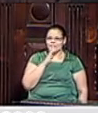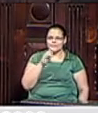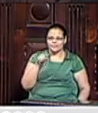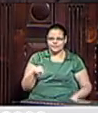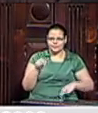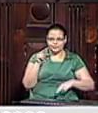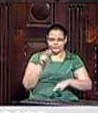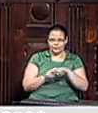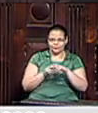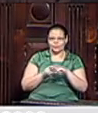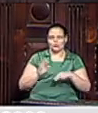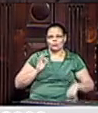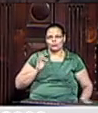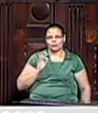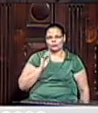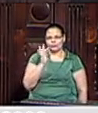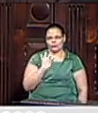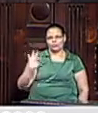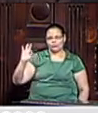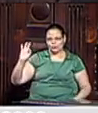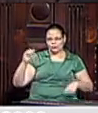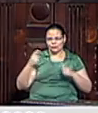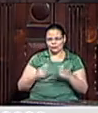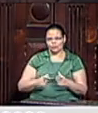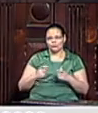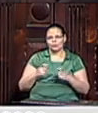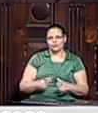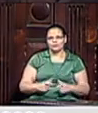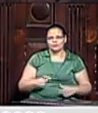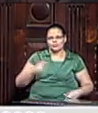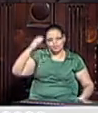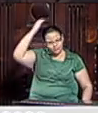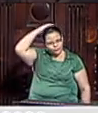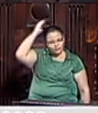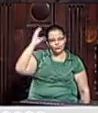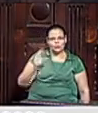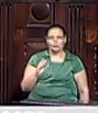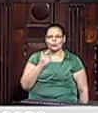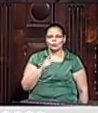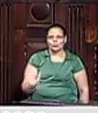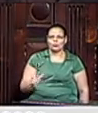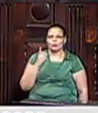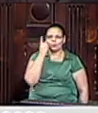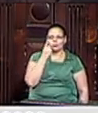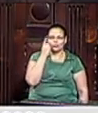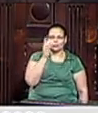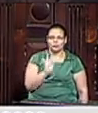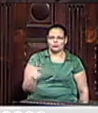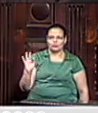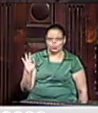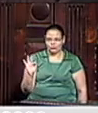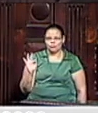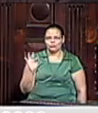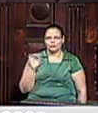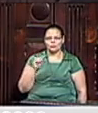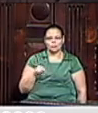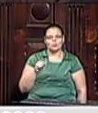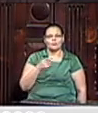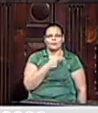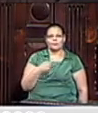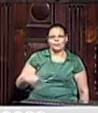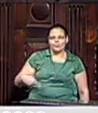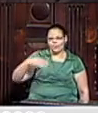prisão da Polícia Federal em Curitiba. Um homem, um deputado federal, indicado por Michel